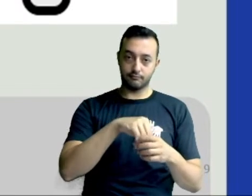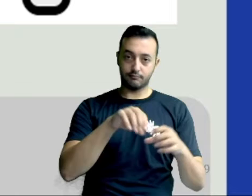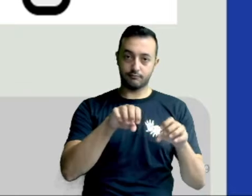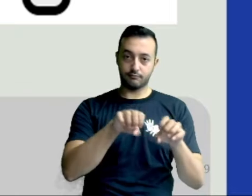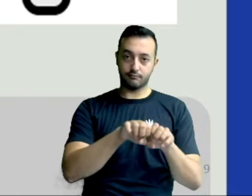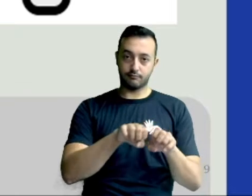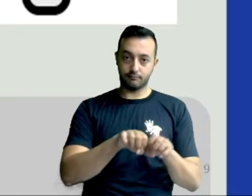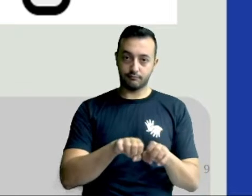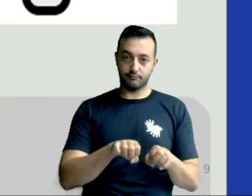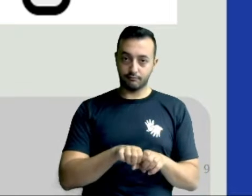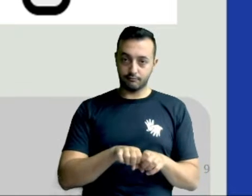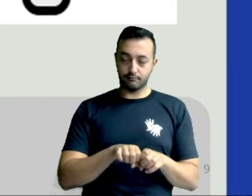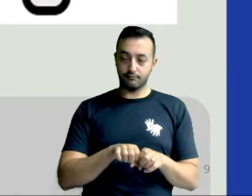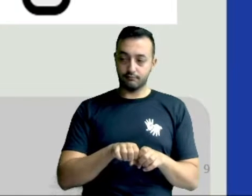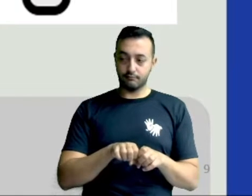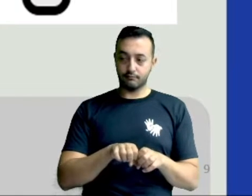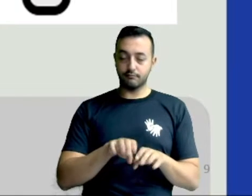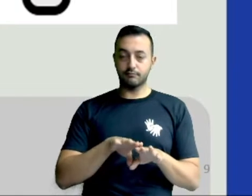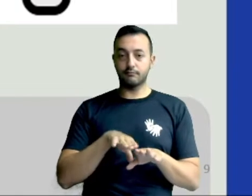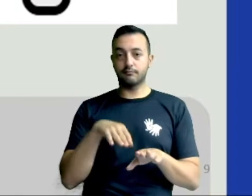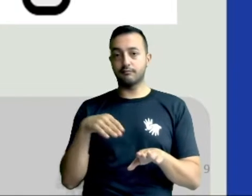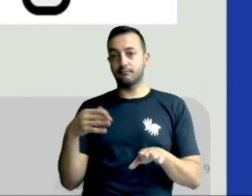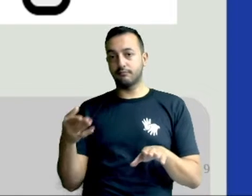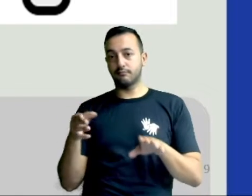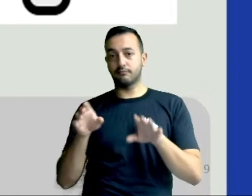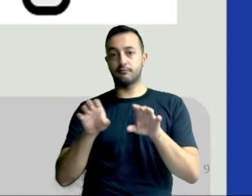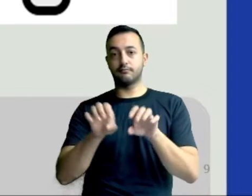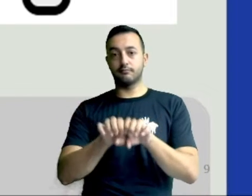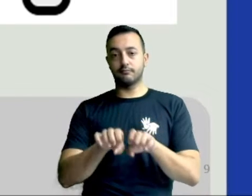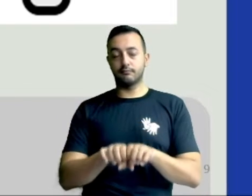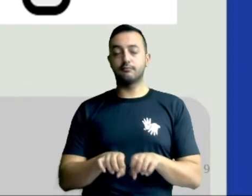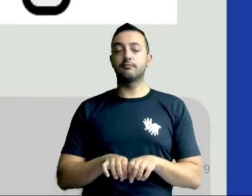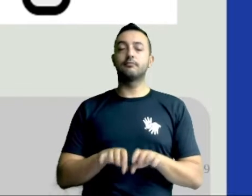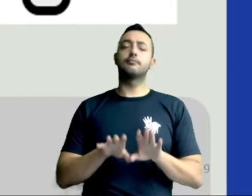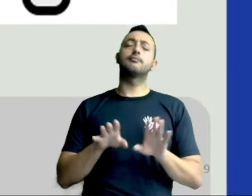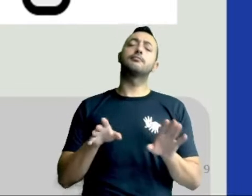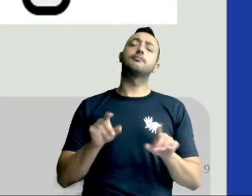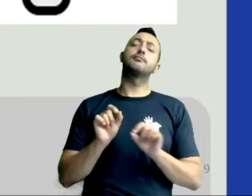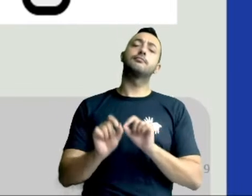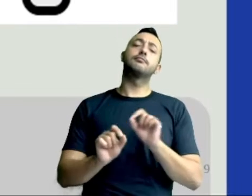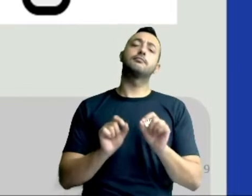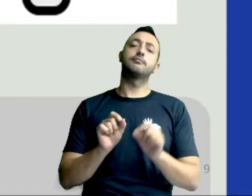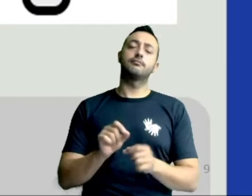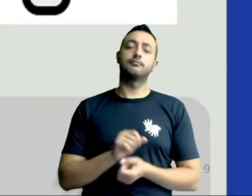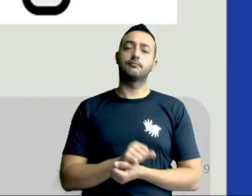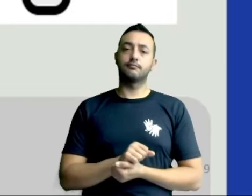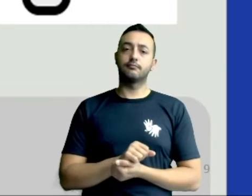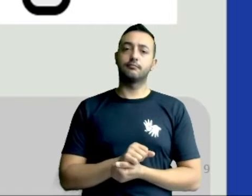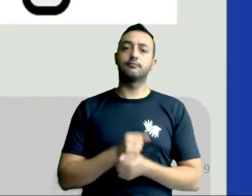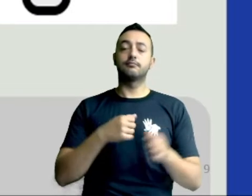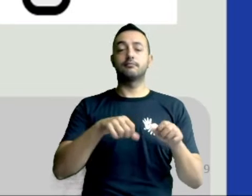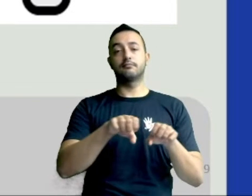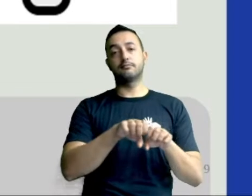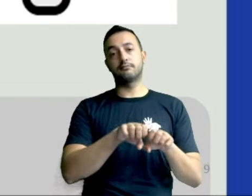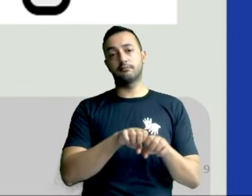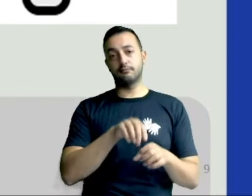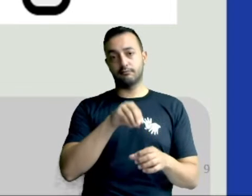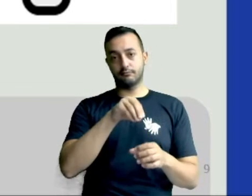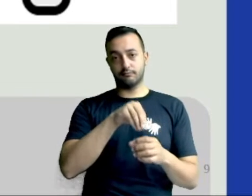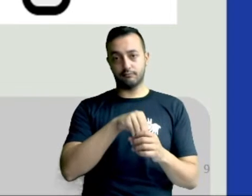interna e estrutura externa. Mas qual seria isso, professor? A estrutura